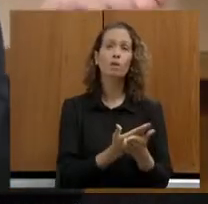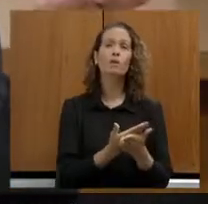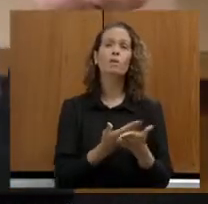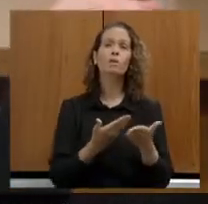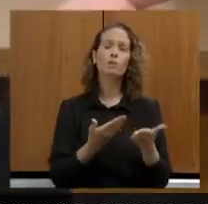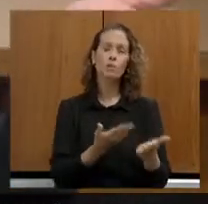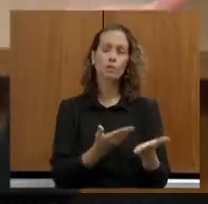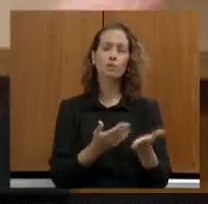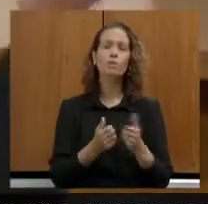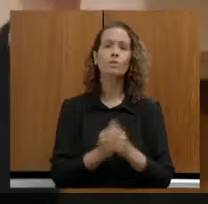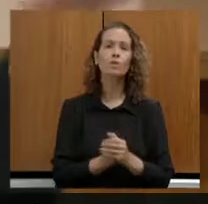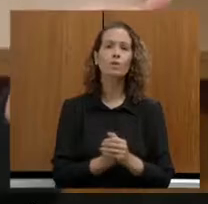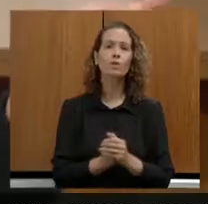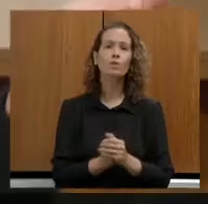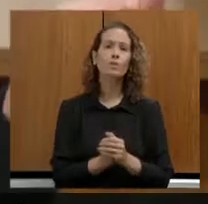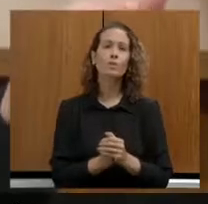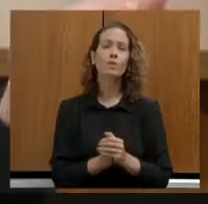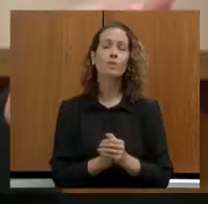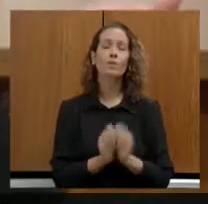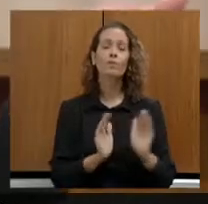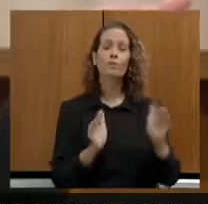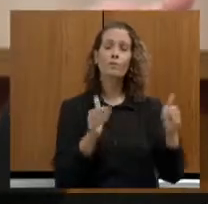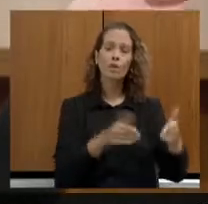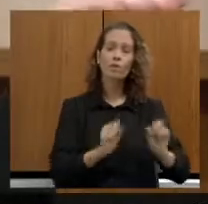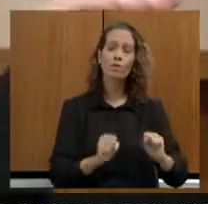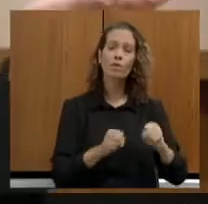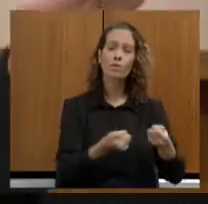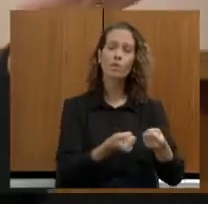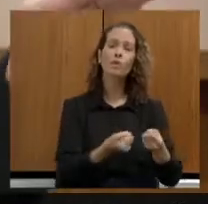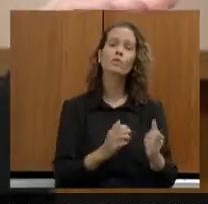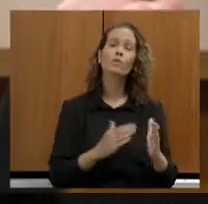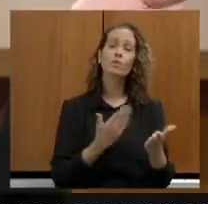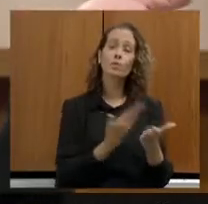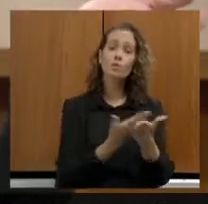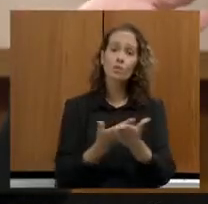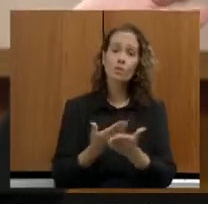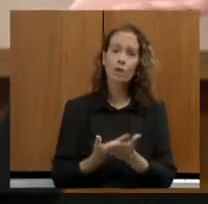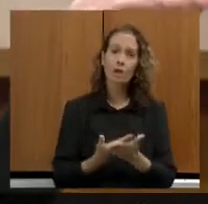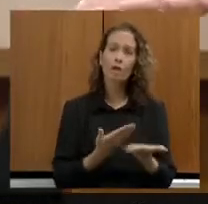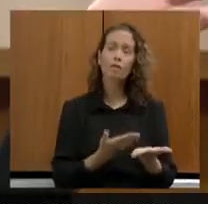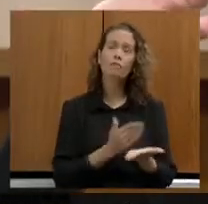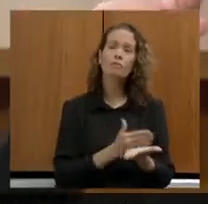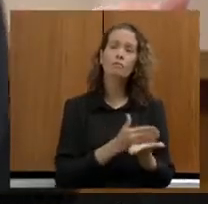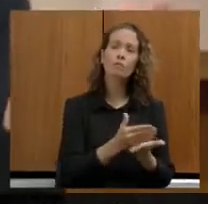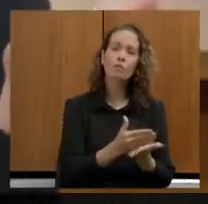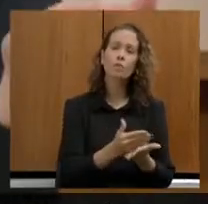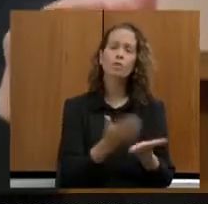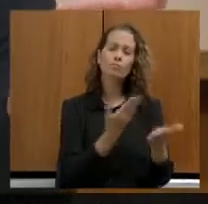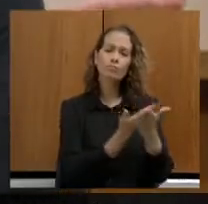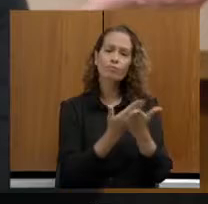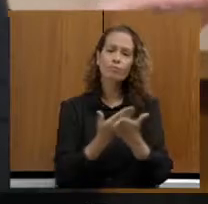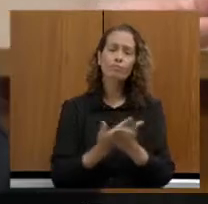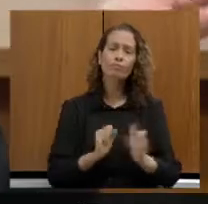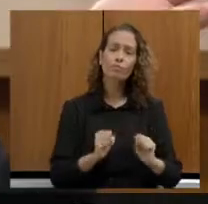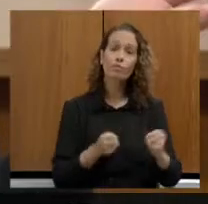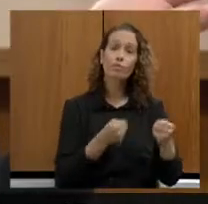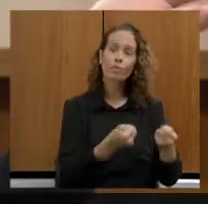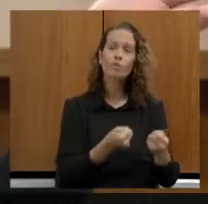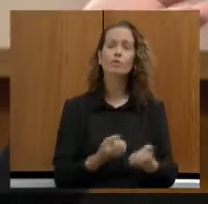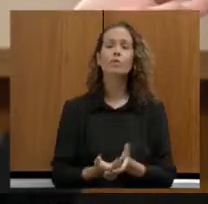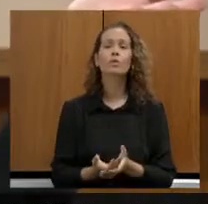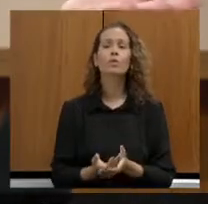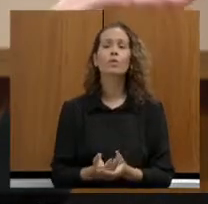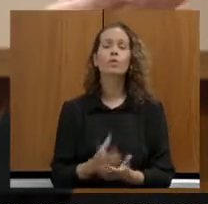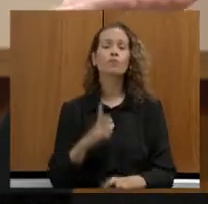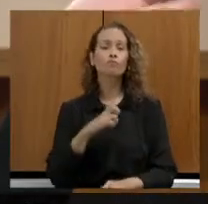né se o estudante a eo B foco do reforço escolar aquele que passou a fazer parte do reforço nós conseguimos ter